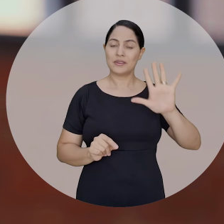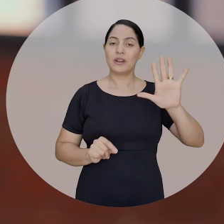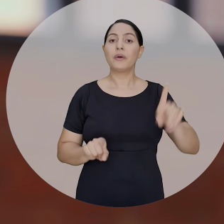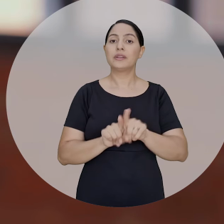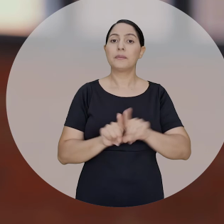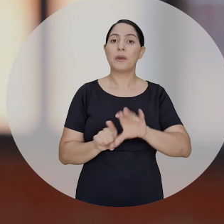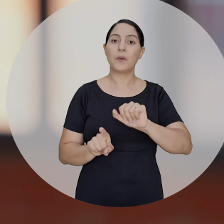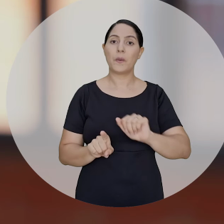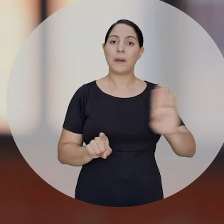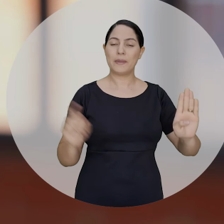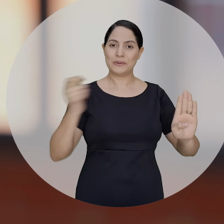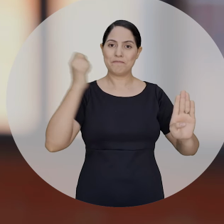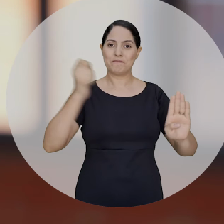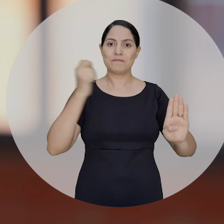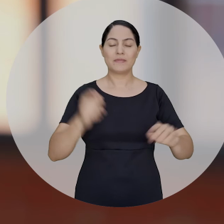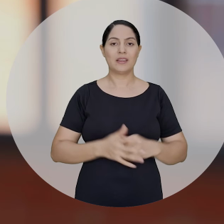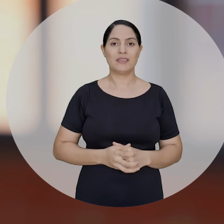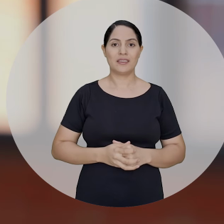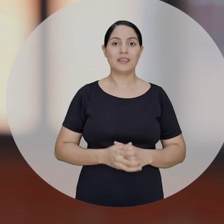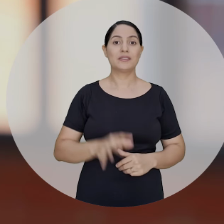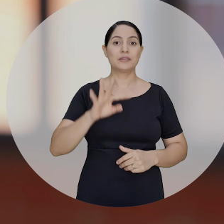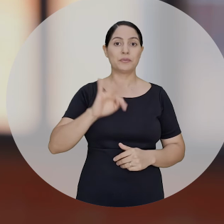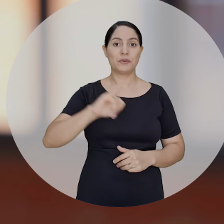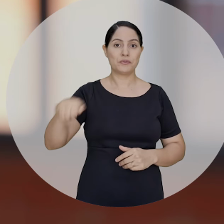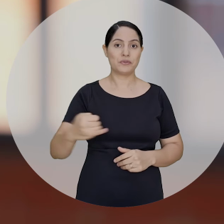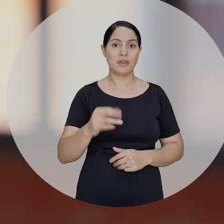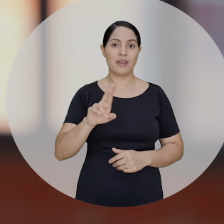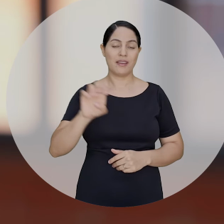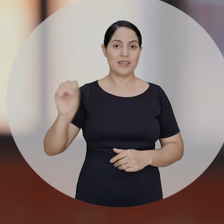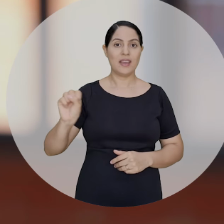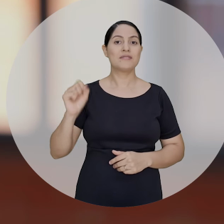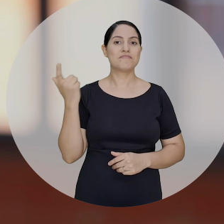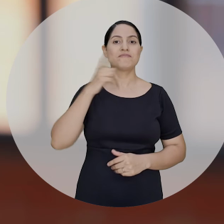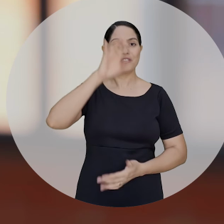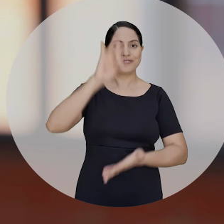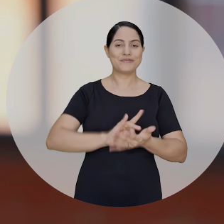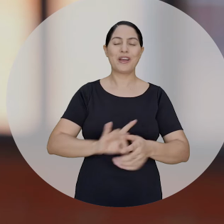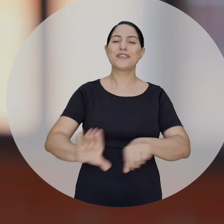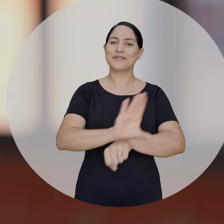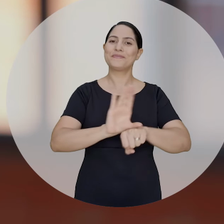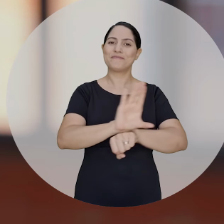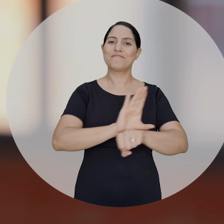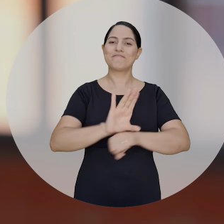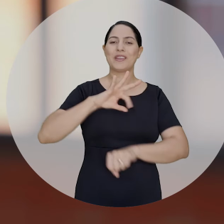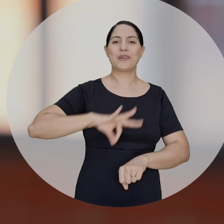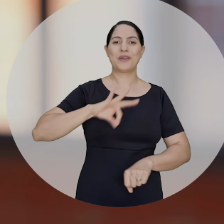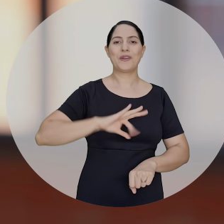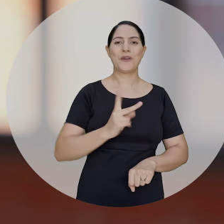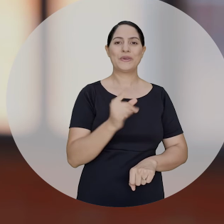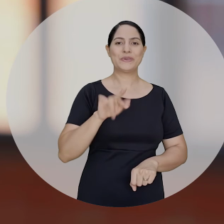Rio Grande do Sul, o Tribunal de Justiça do Estado reconheceu por maioria a constitucionalidade dos